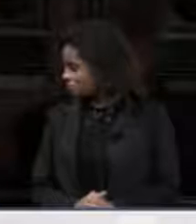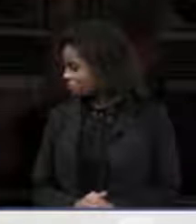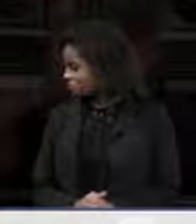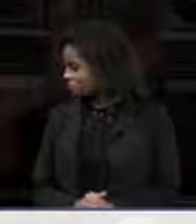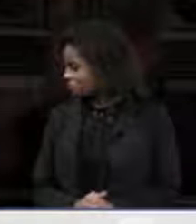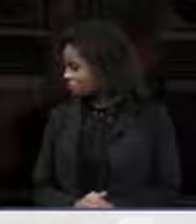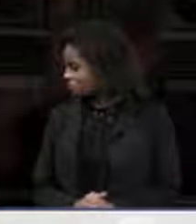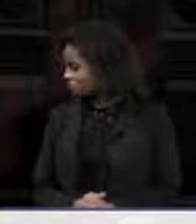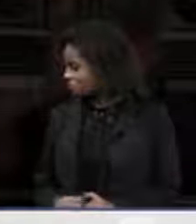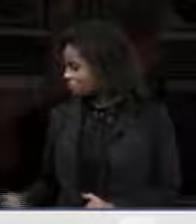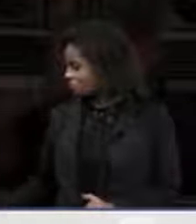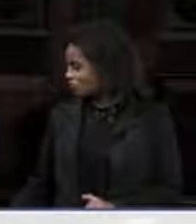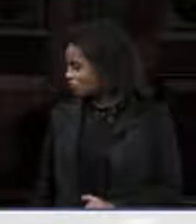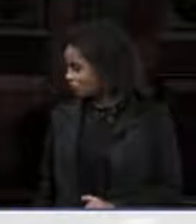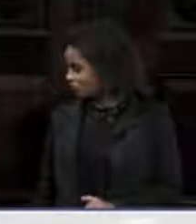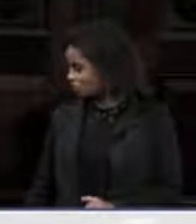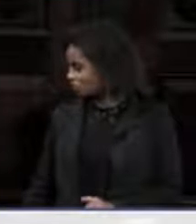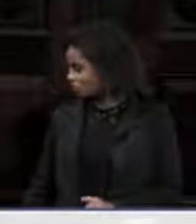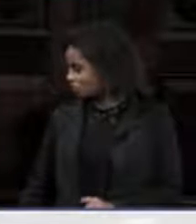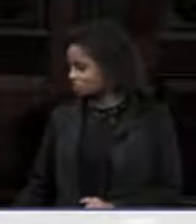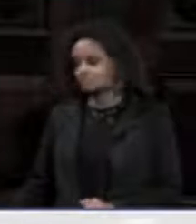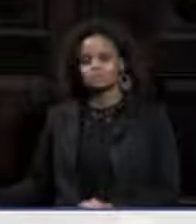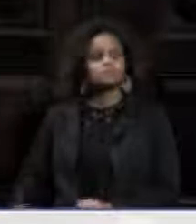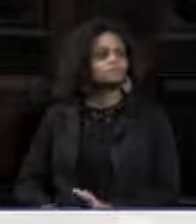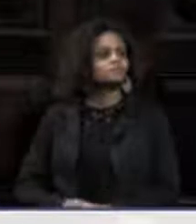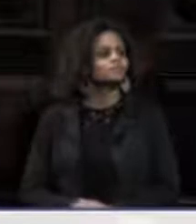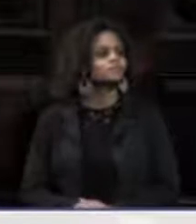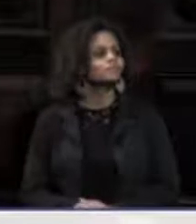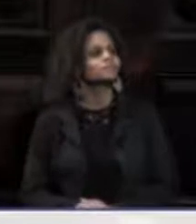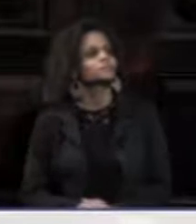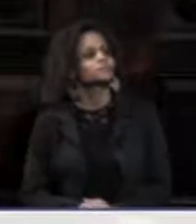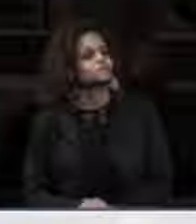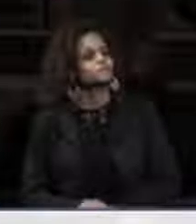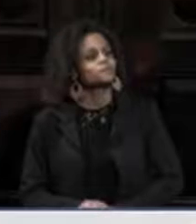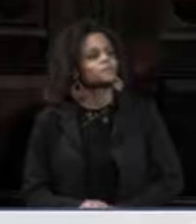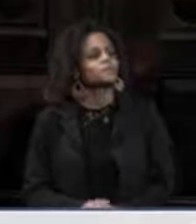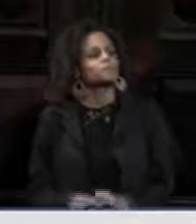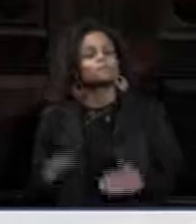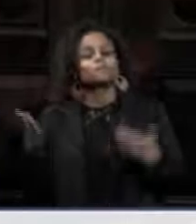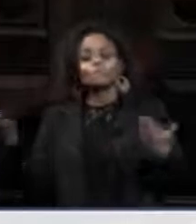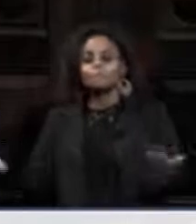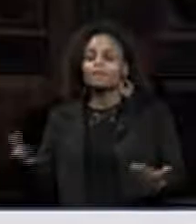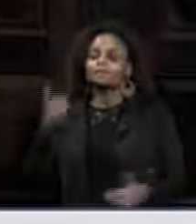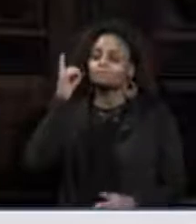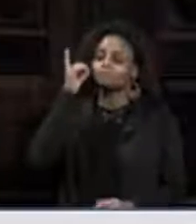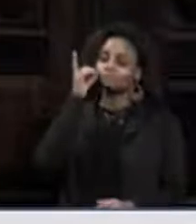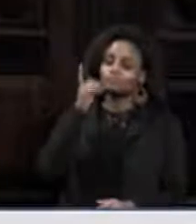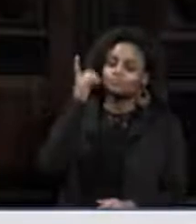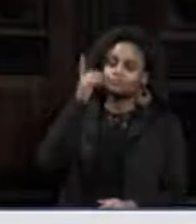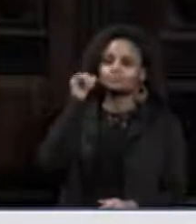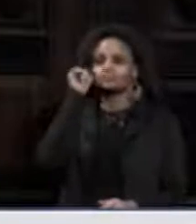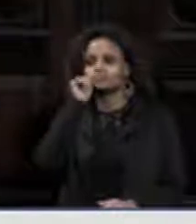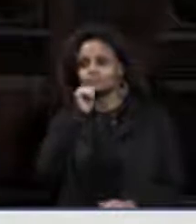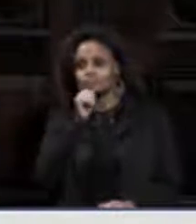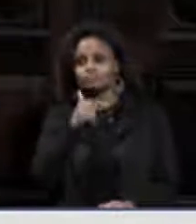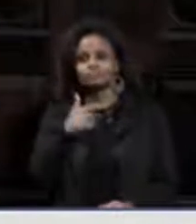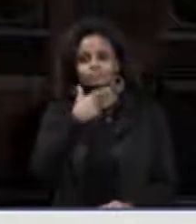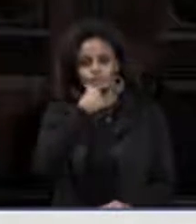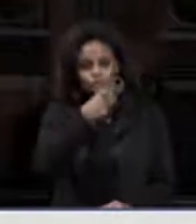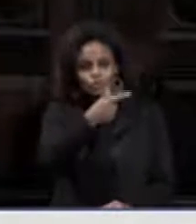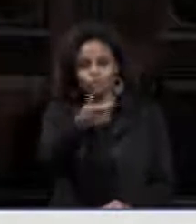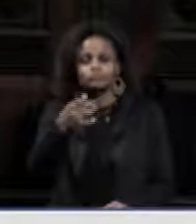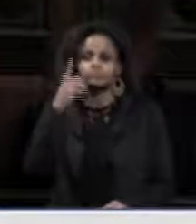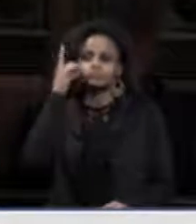Nobre deputado Paulo Ramos, que preside os trabalhos desta sessão, senhoras deputadas presentes,